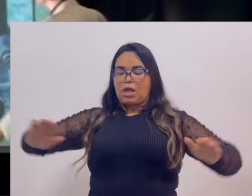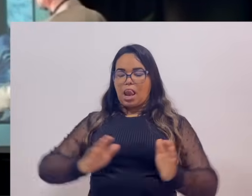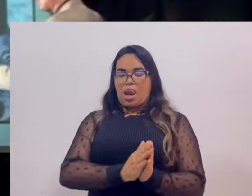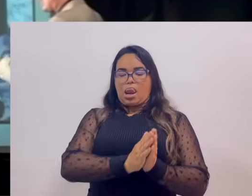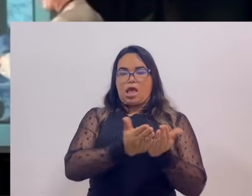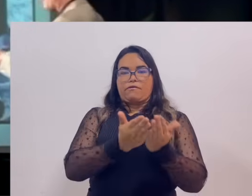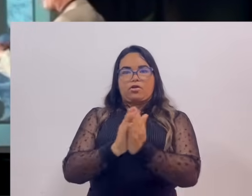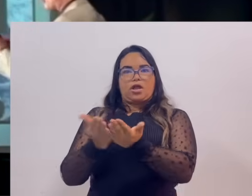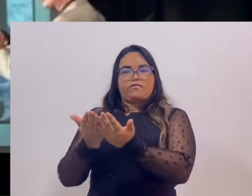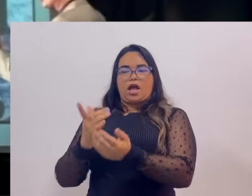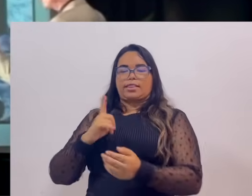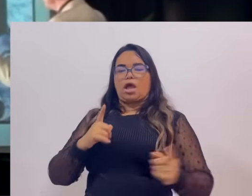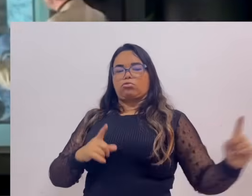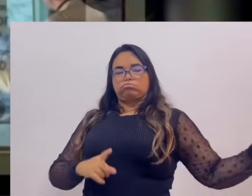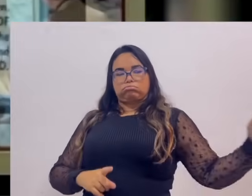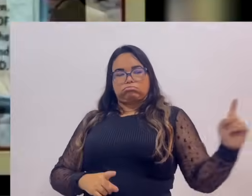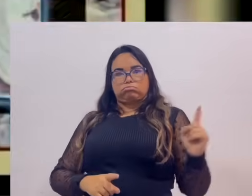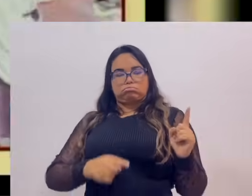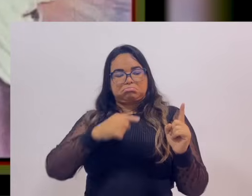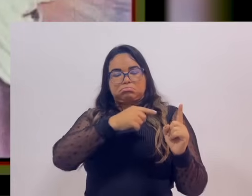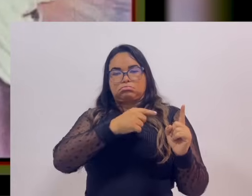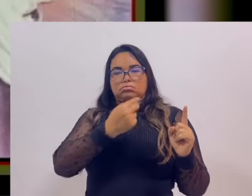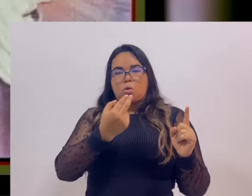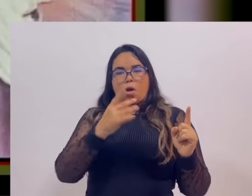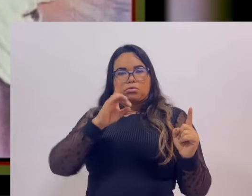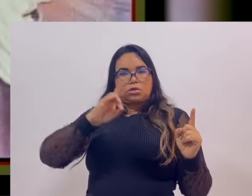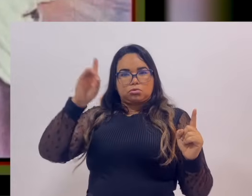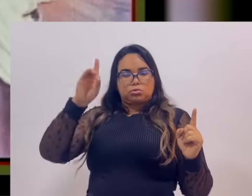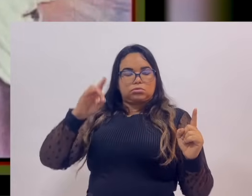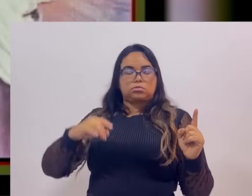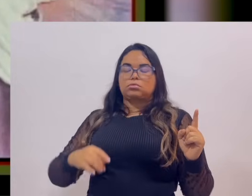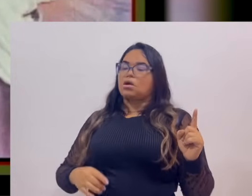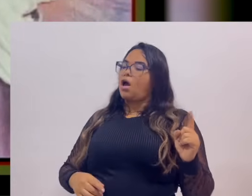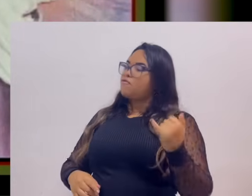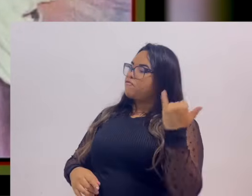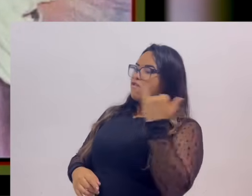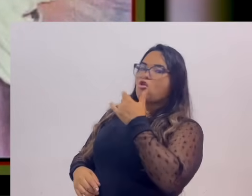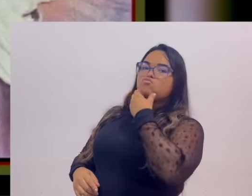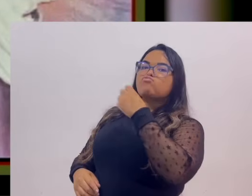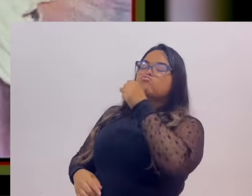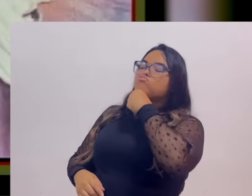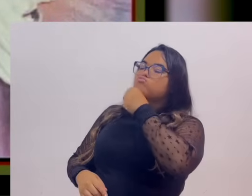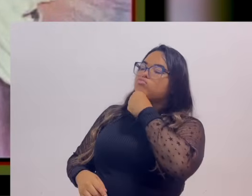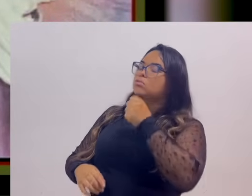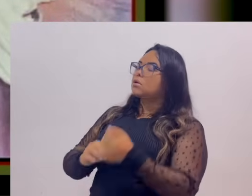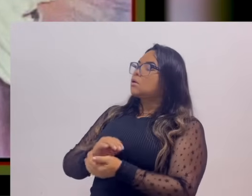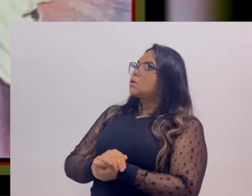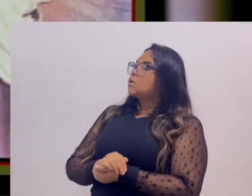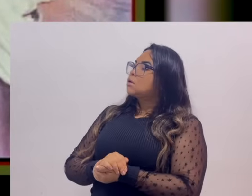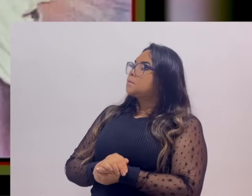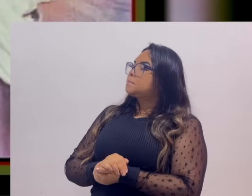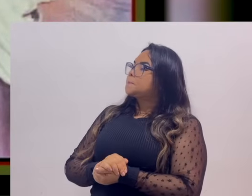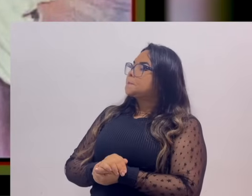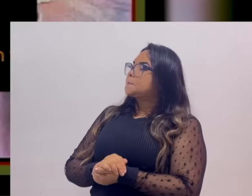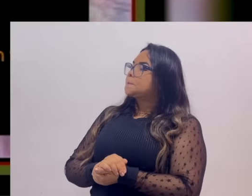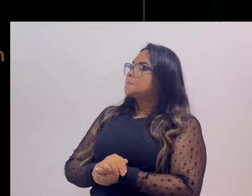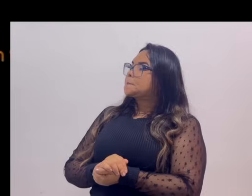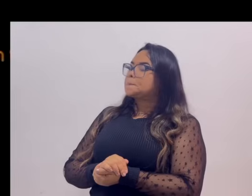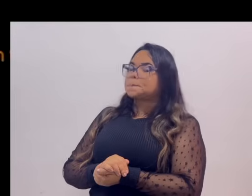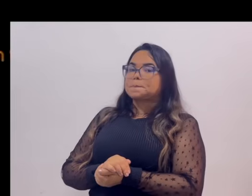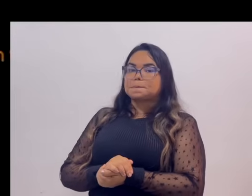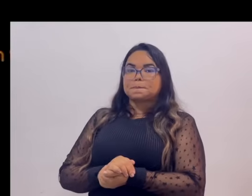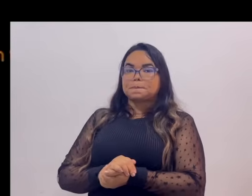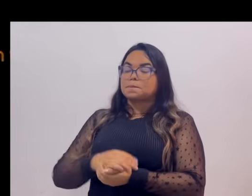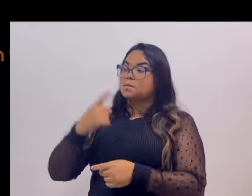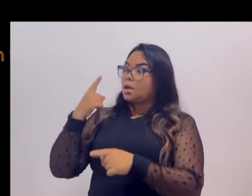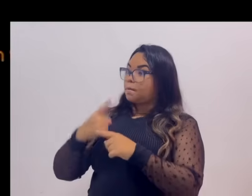e se assentou o juízo e se abriram os livros e eis que veio um como filho do homem e se dirigiu ao ancião de dias